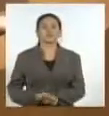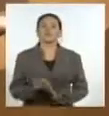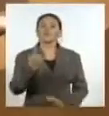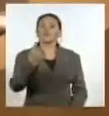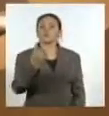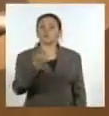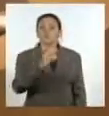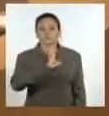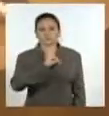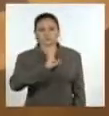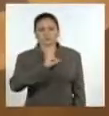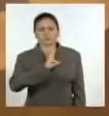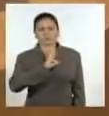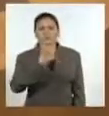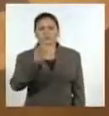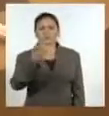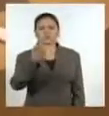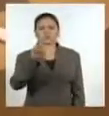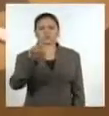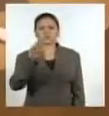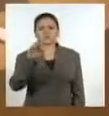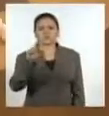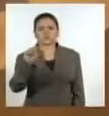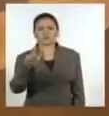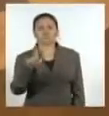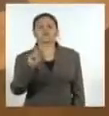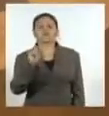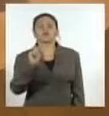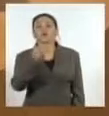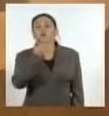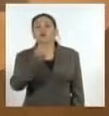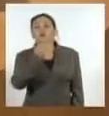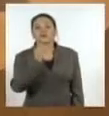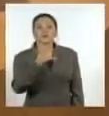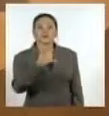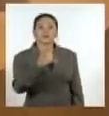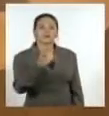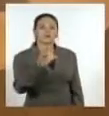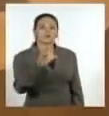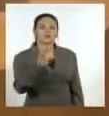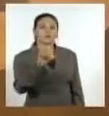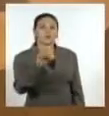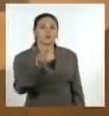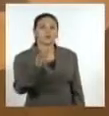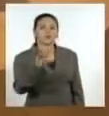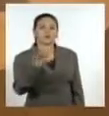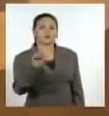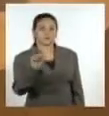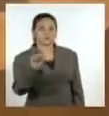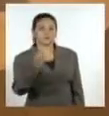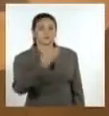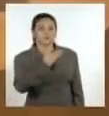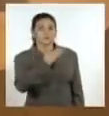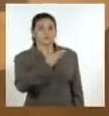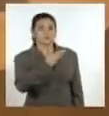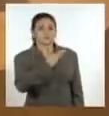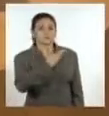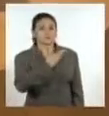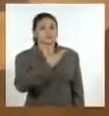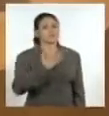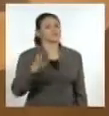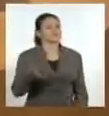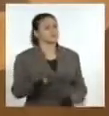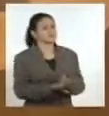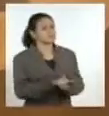ludovicense, muito amigo de Antônio Dino. Chegaram à casa de Antônio Dino e disseram: vamos daqui para o Palácio dos Leões,